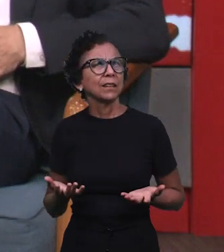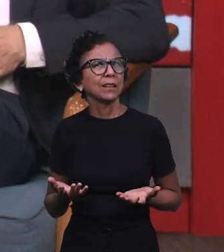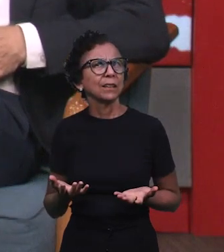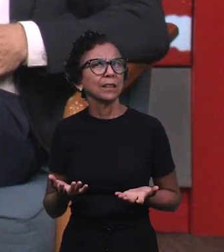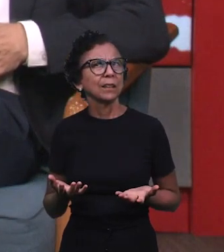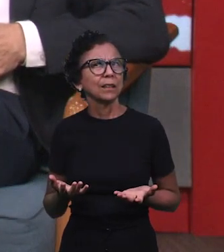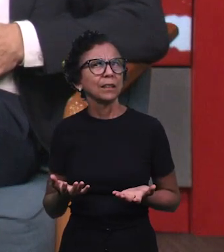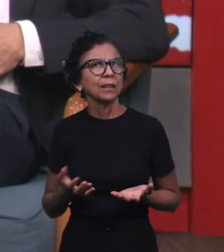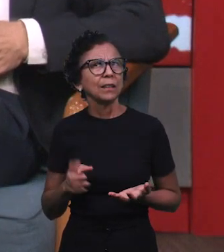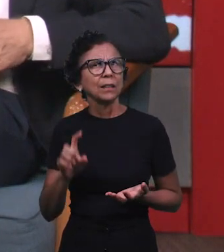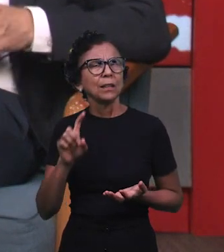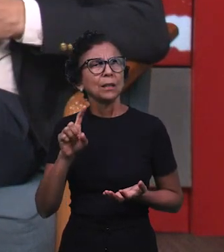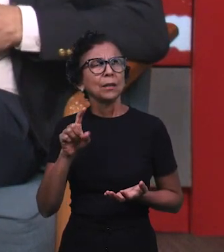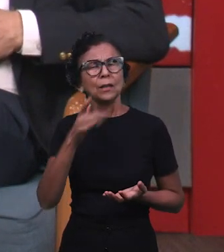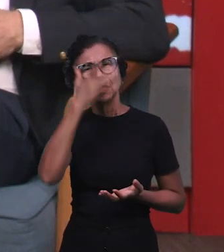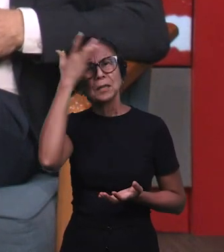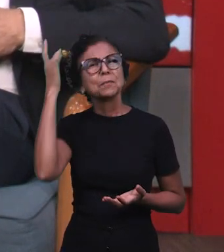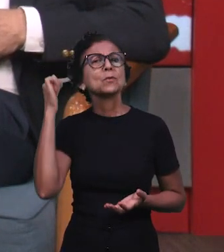quem não é surdo.